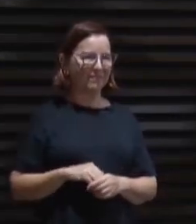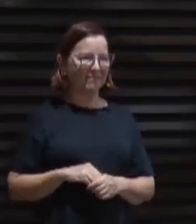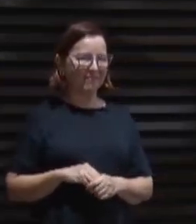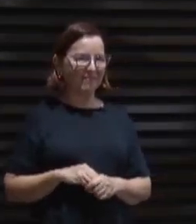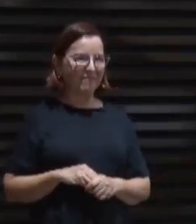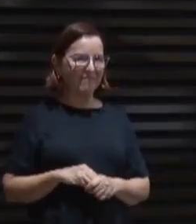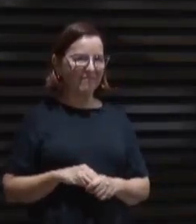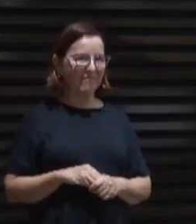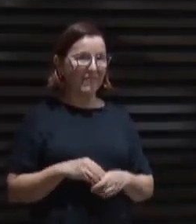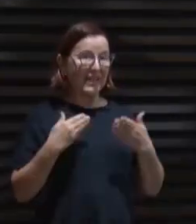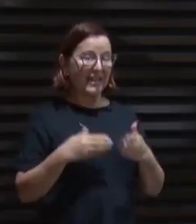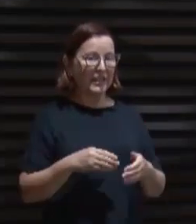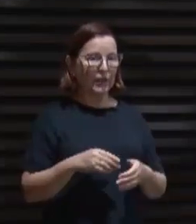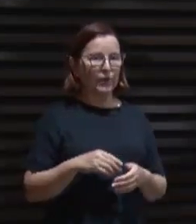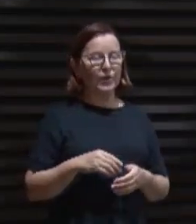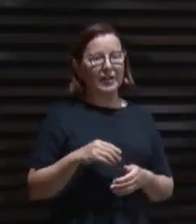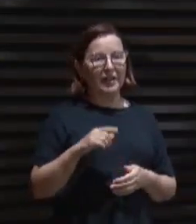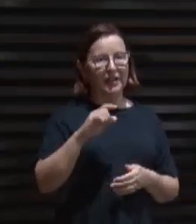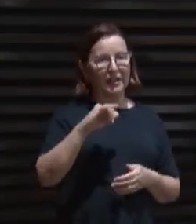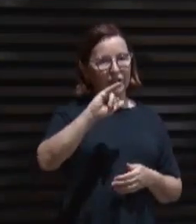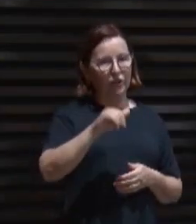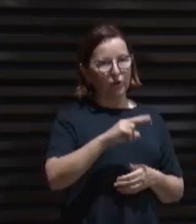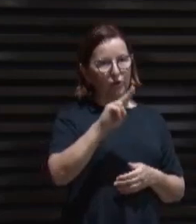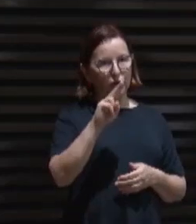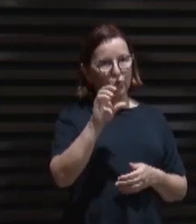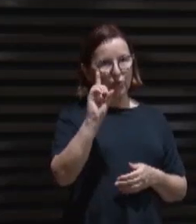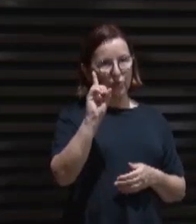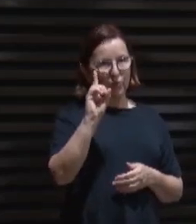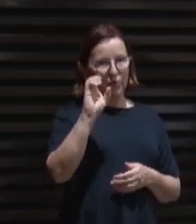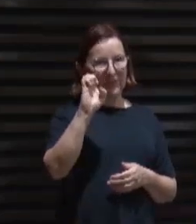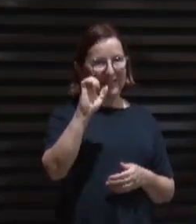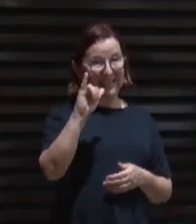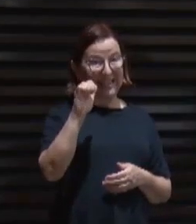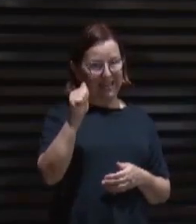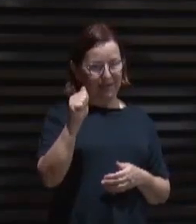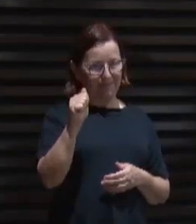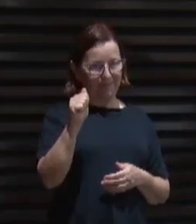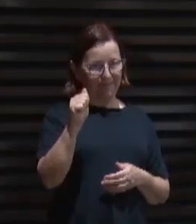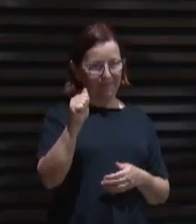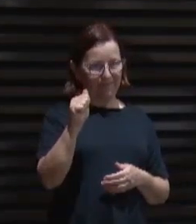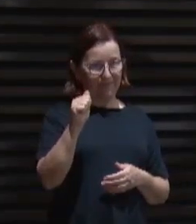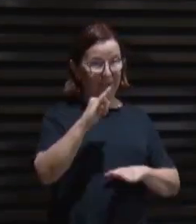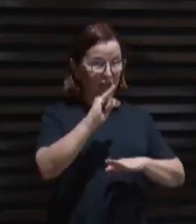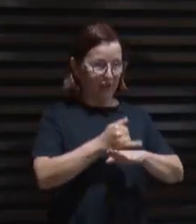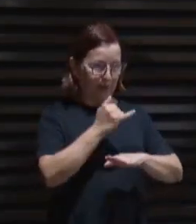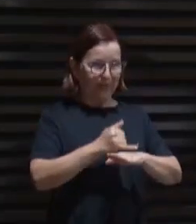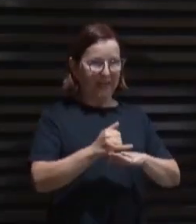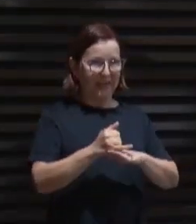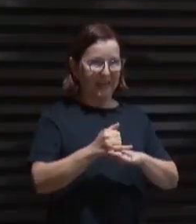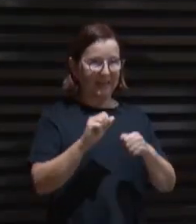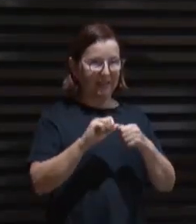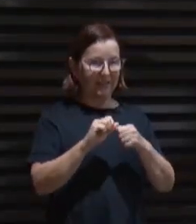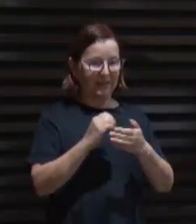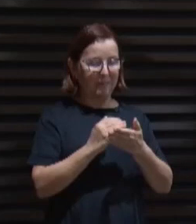Judas era da Judeia. Nós estamos aqui na Judeia. Jerusalém é Judeia. Era o centro